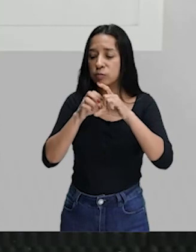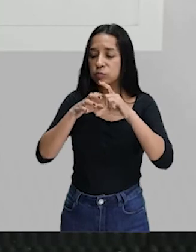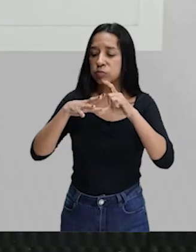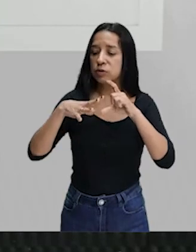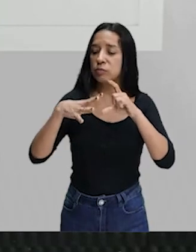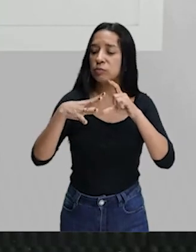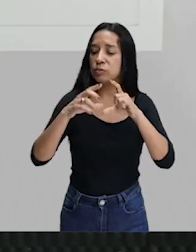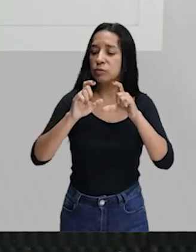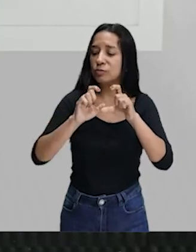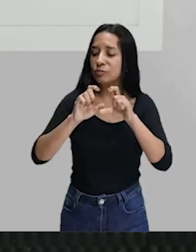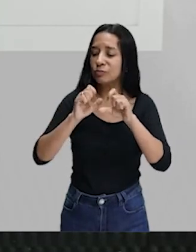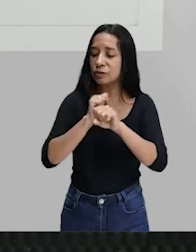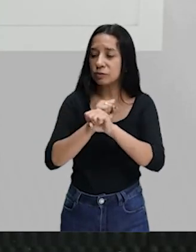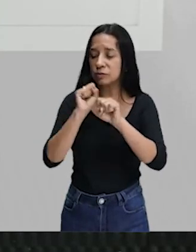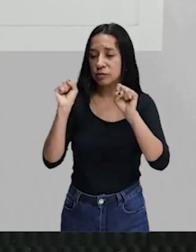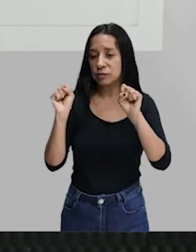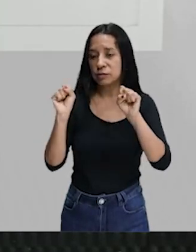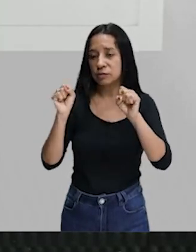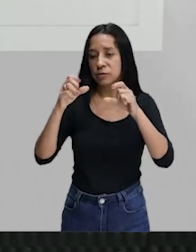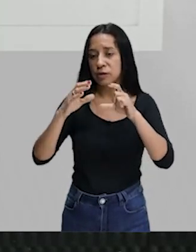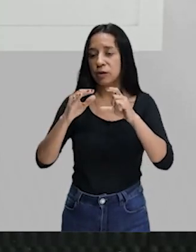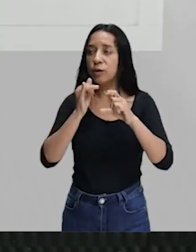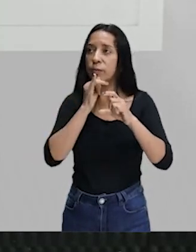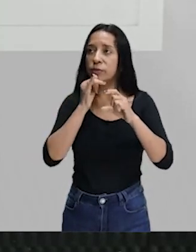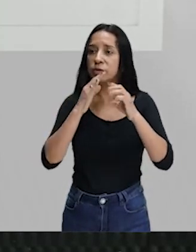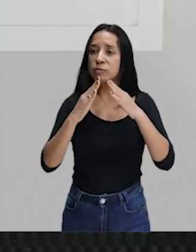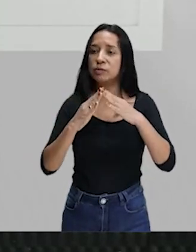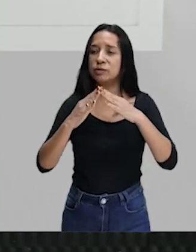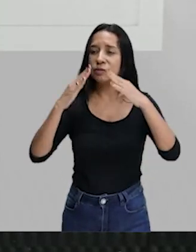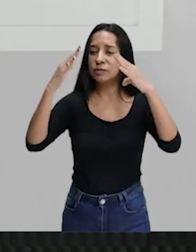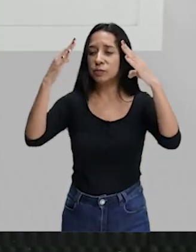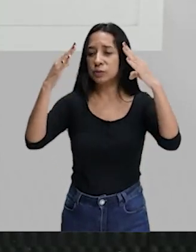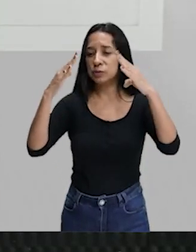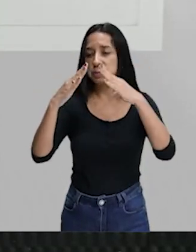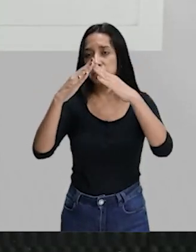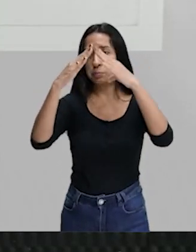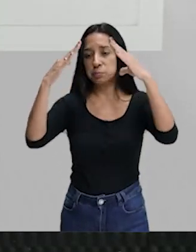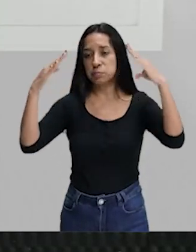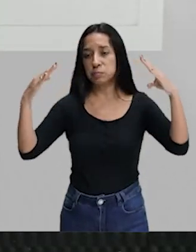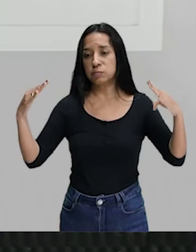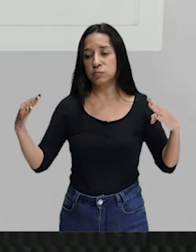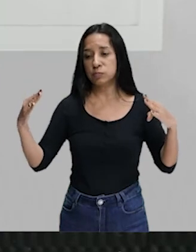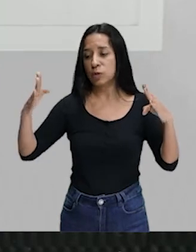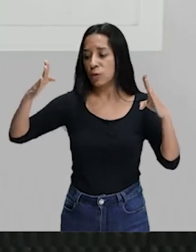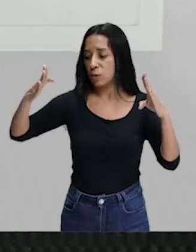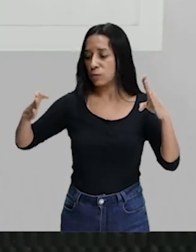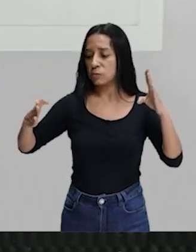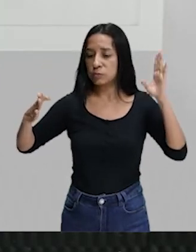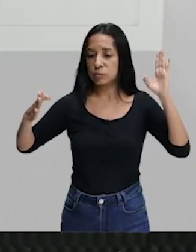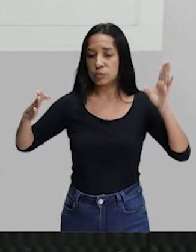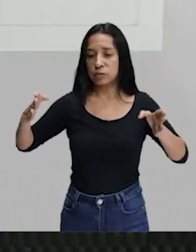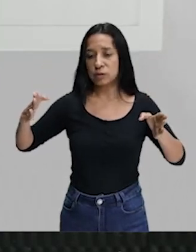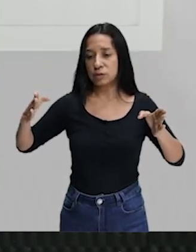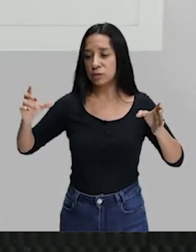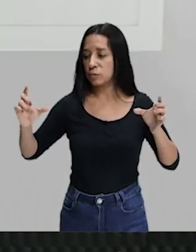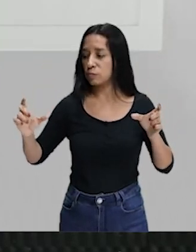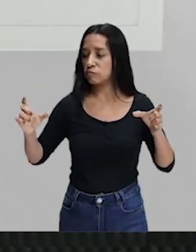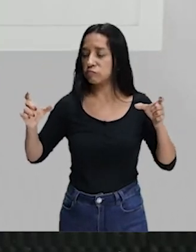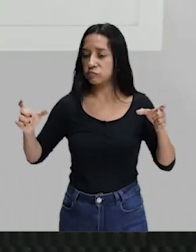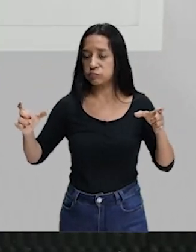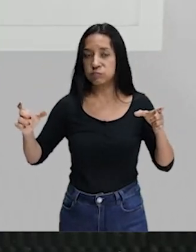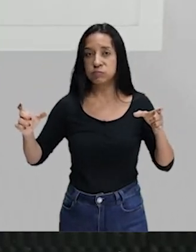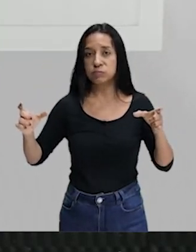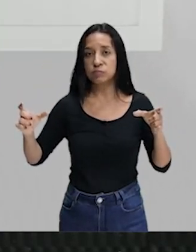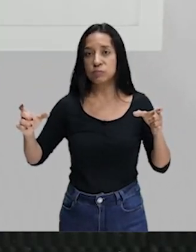é muito grande. Os casarões, por exemplo, aqui do centro histórico, as paredes elas são muito espessas. Certo? Elas